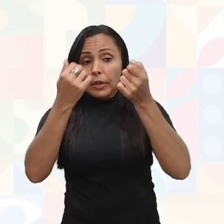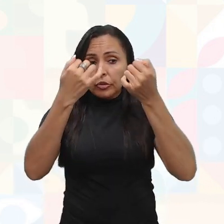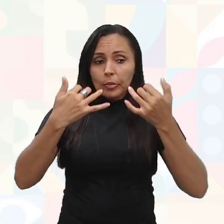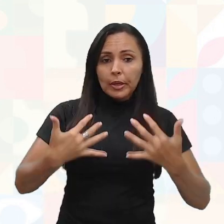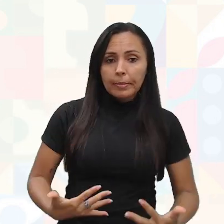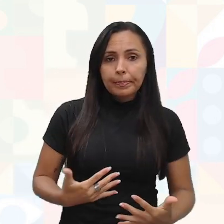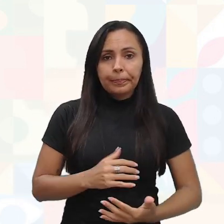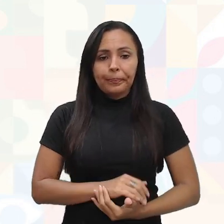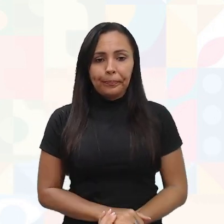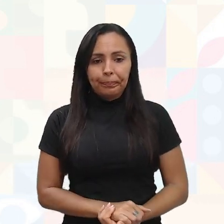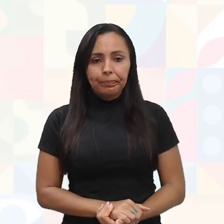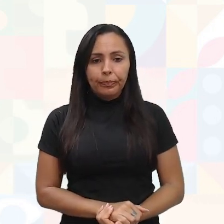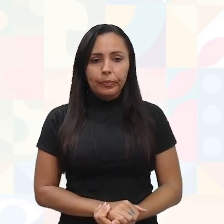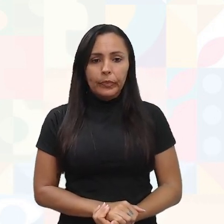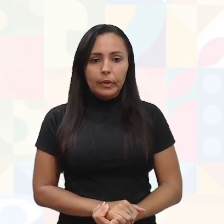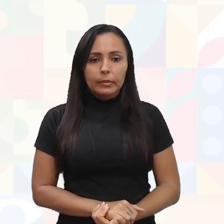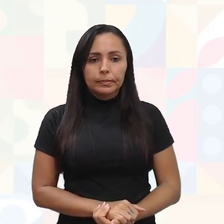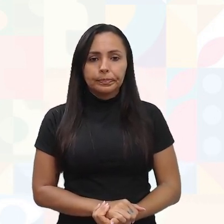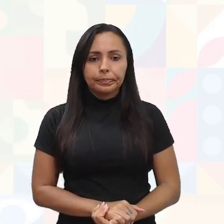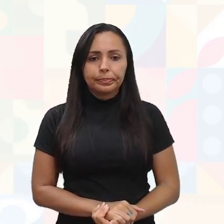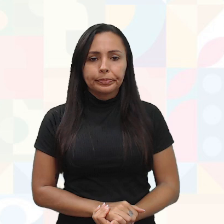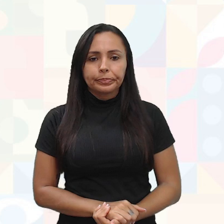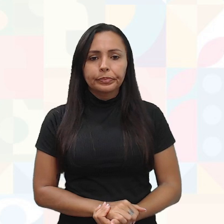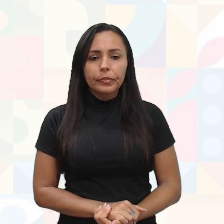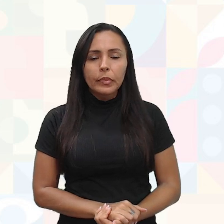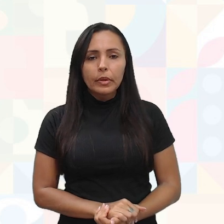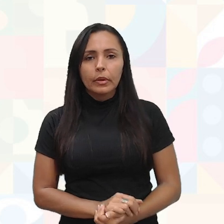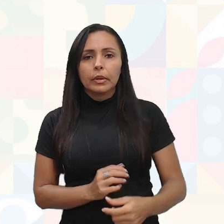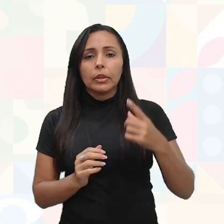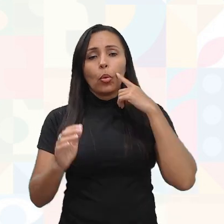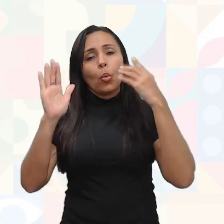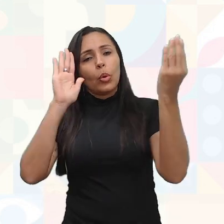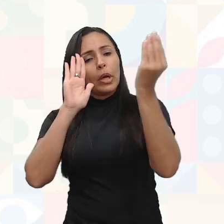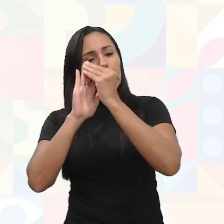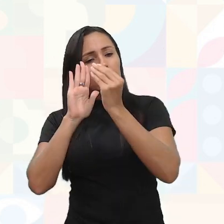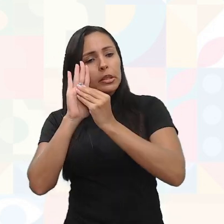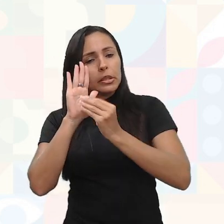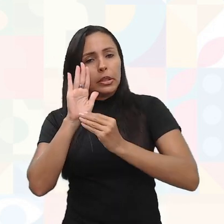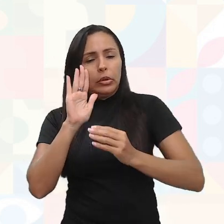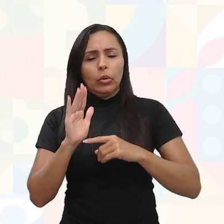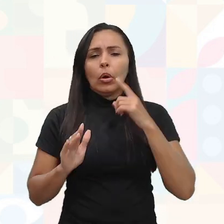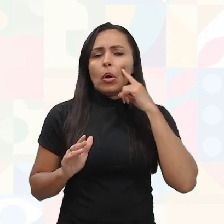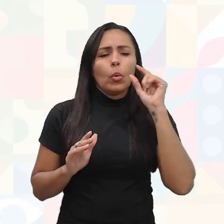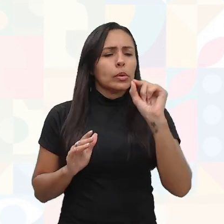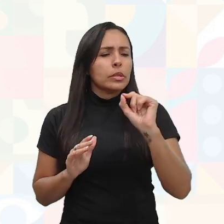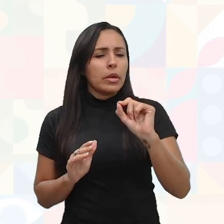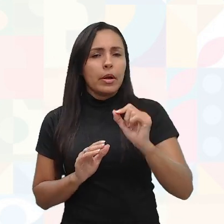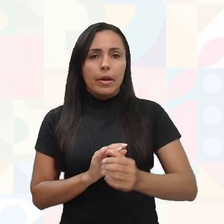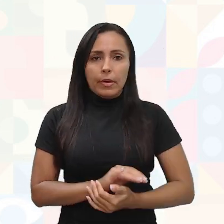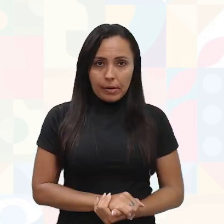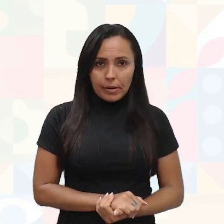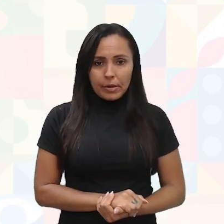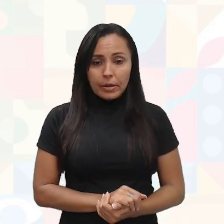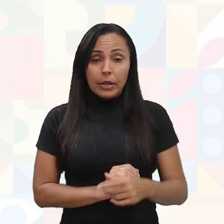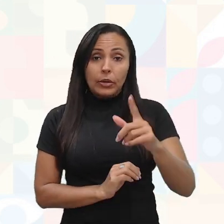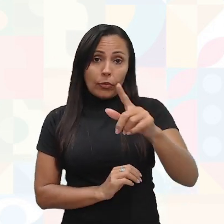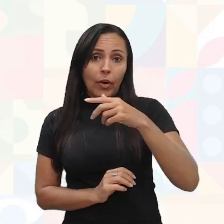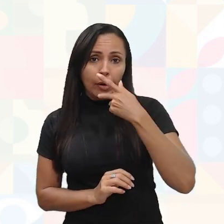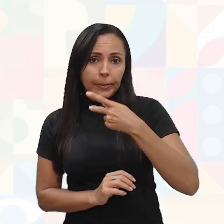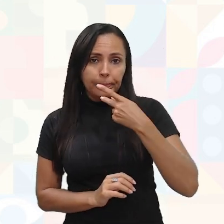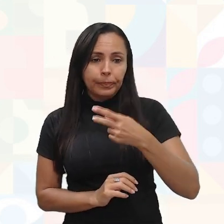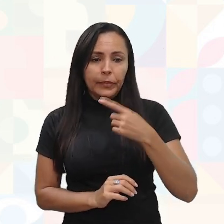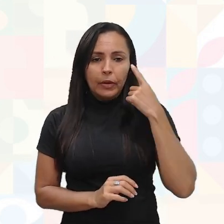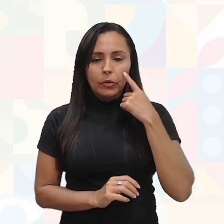seu site, tá? Levantar os seus requisitos. O que é levantar requisitos? É aquilo que eu falei, é você